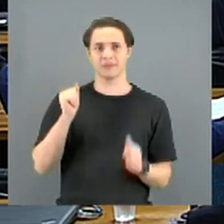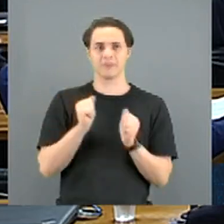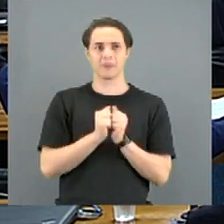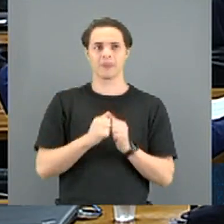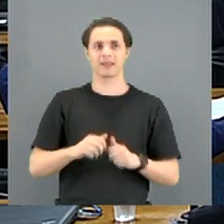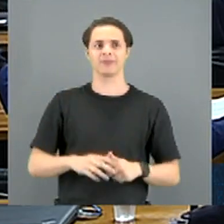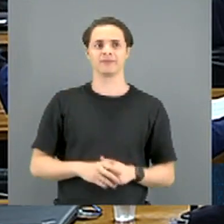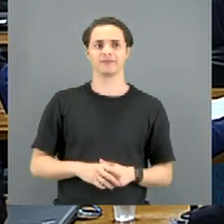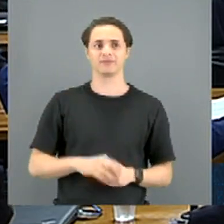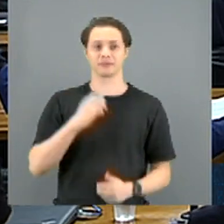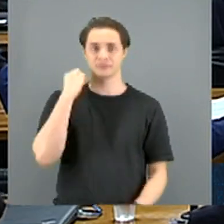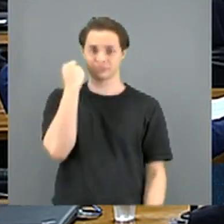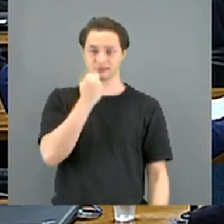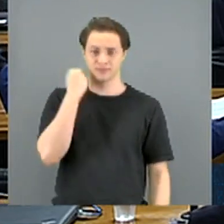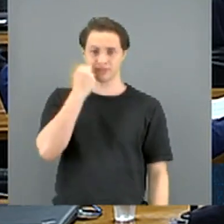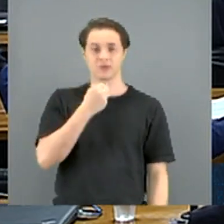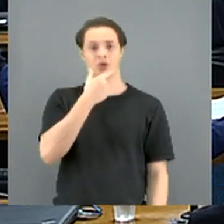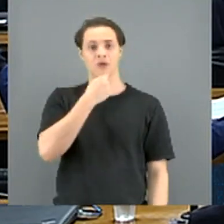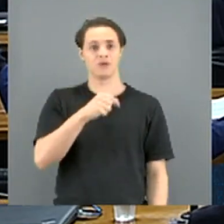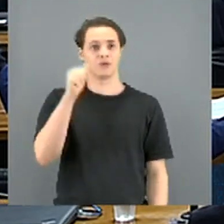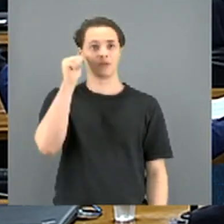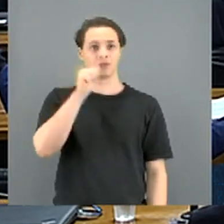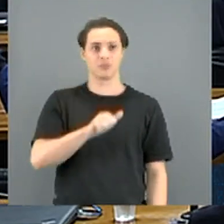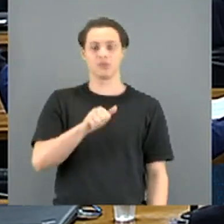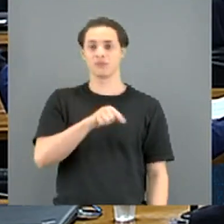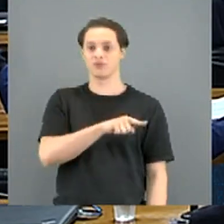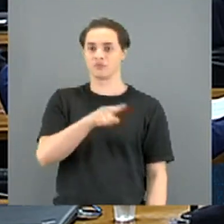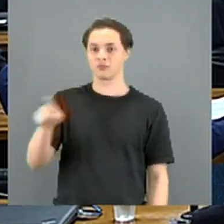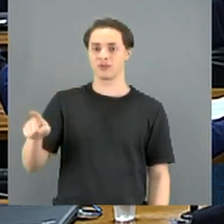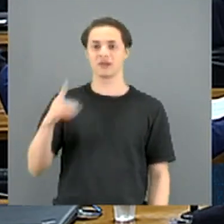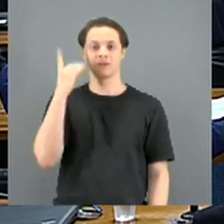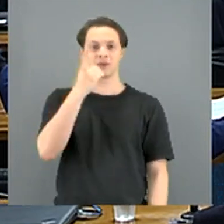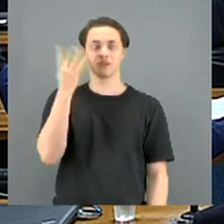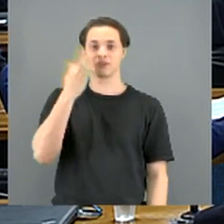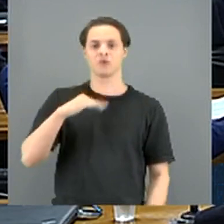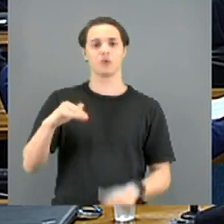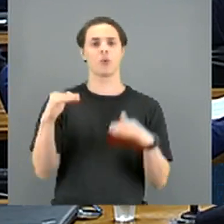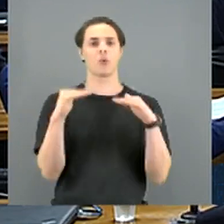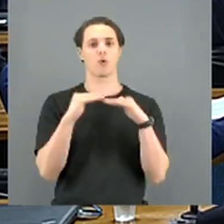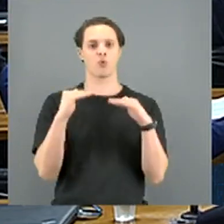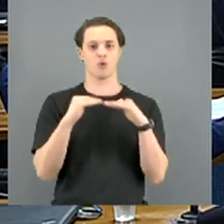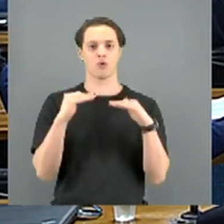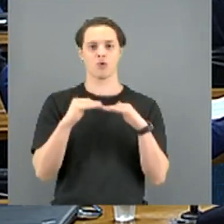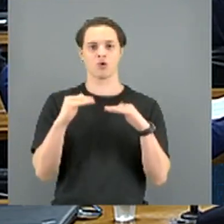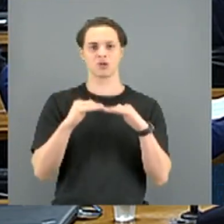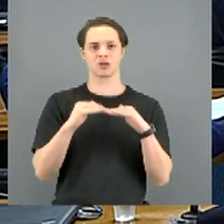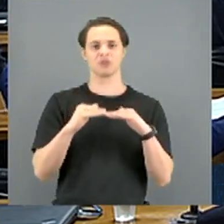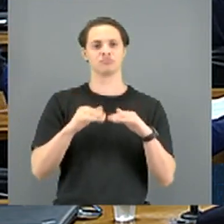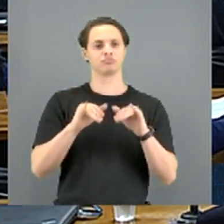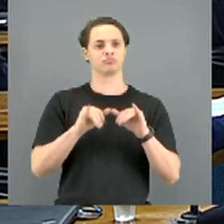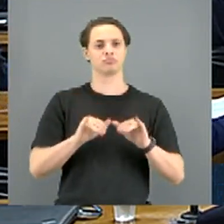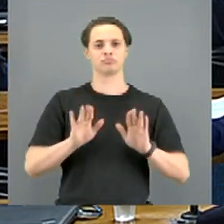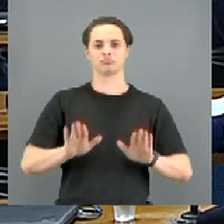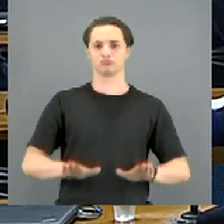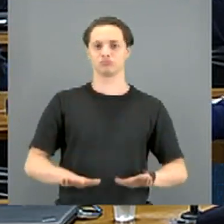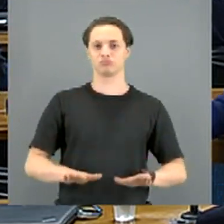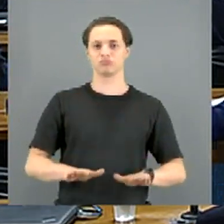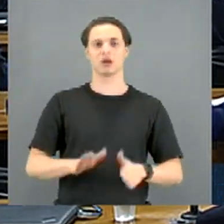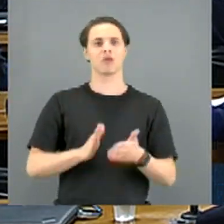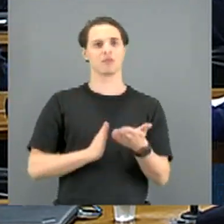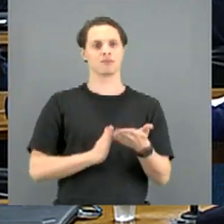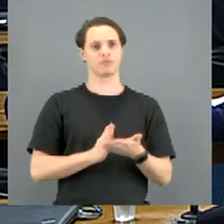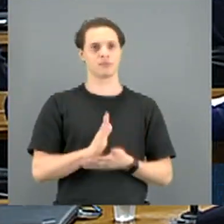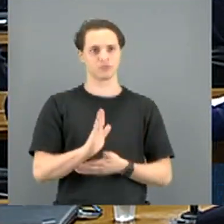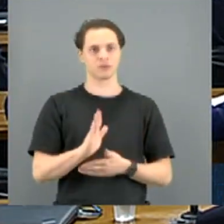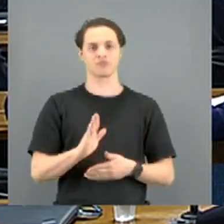os senadores, senadoras, deputados federais e deputadas federais que concordam com a chapa permaneçam como se encontra, aprovado